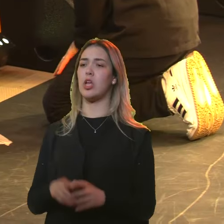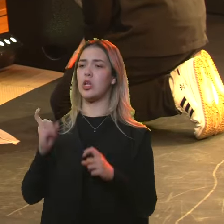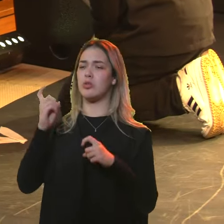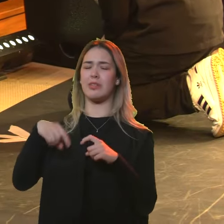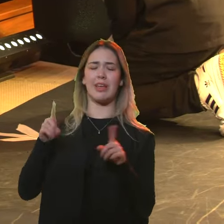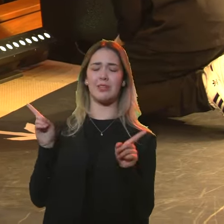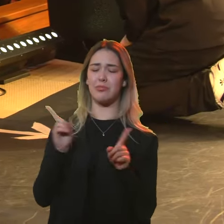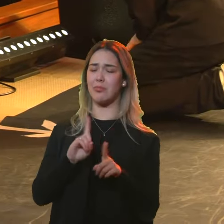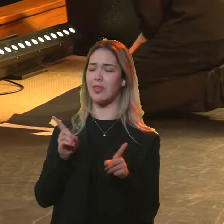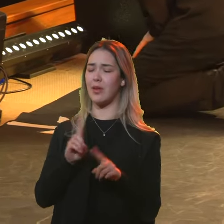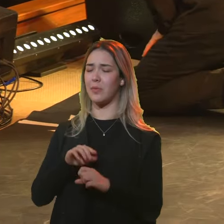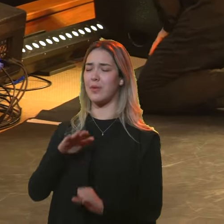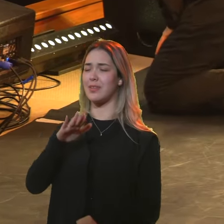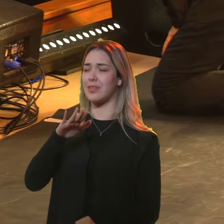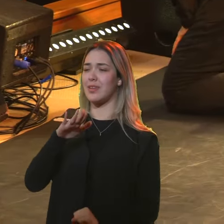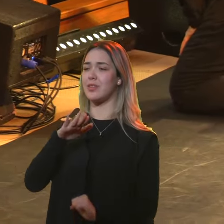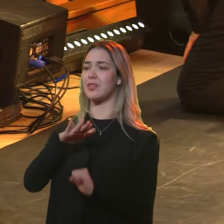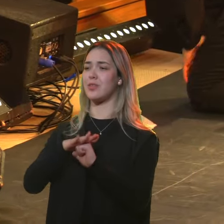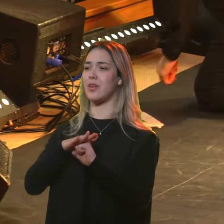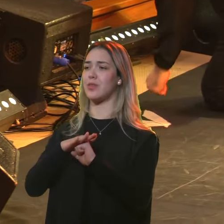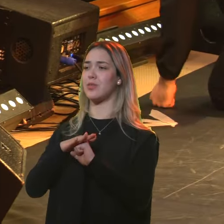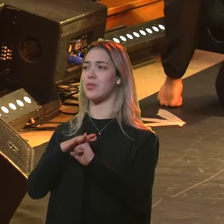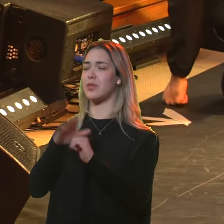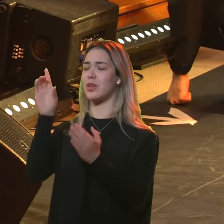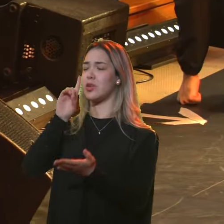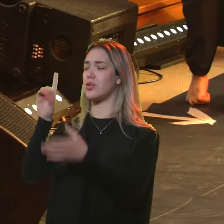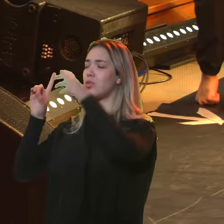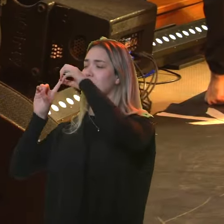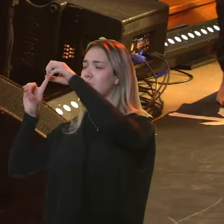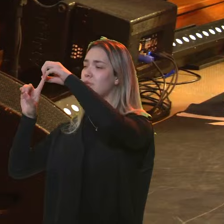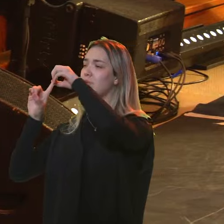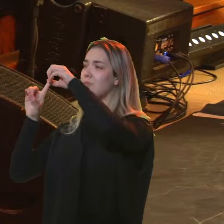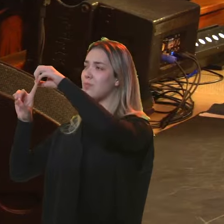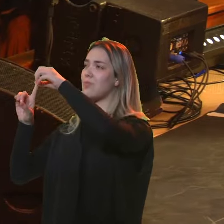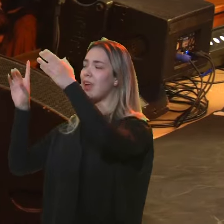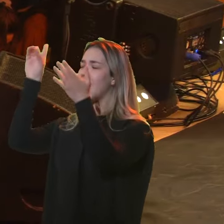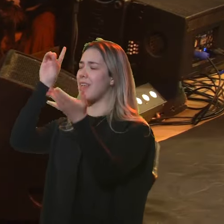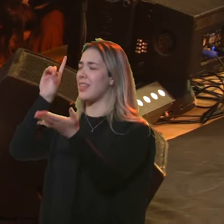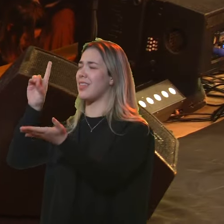sensual. Deus, nós queremos que o Senhor seja a nossa satisfação.